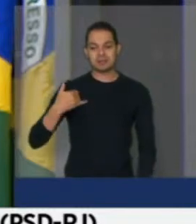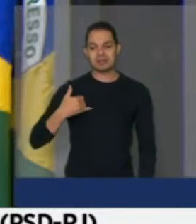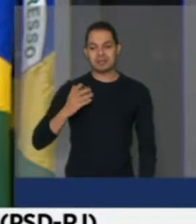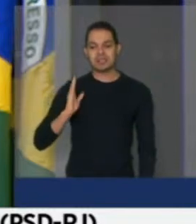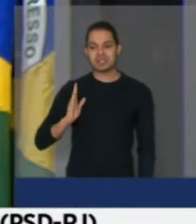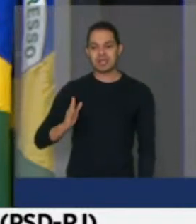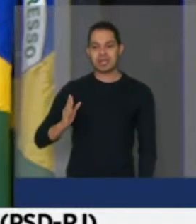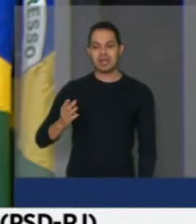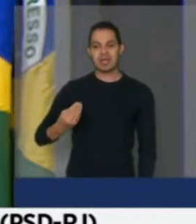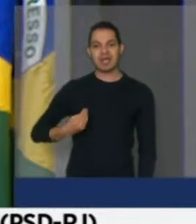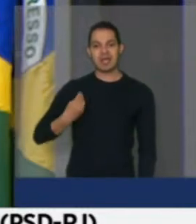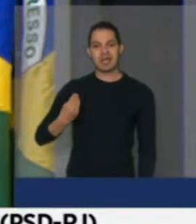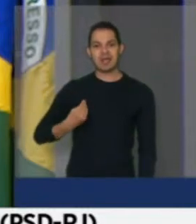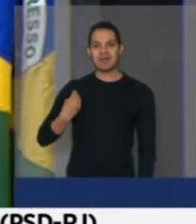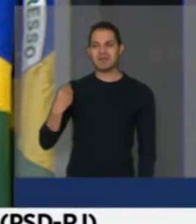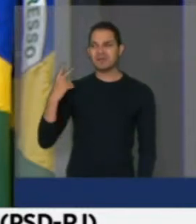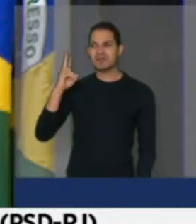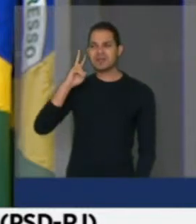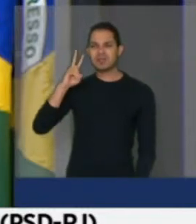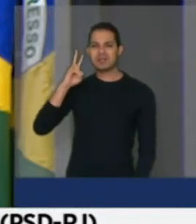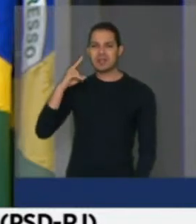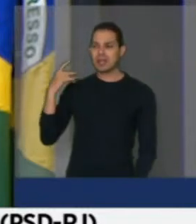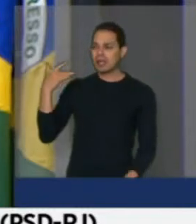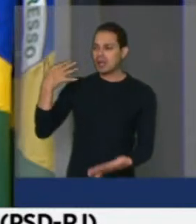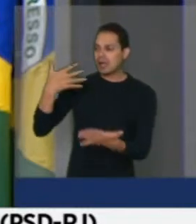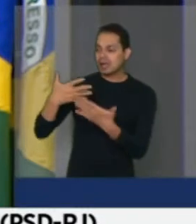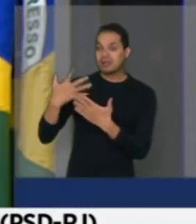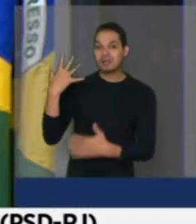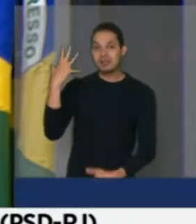linda de vida. E